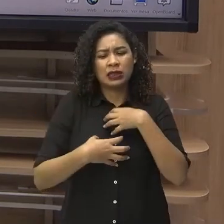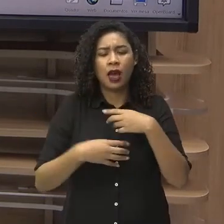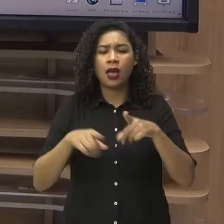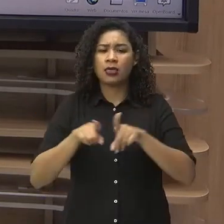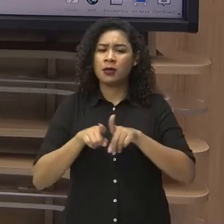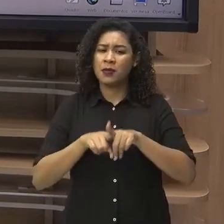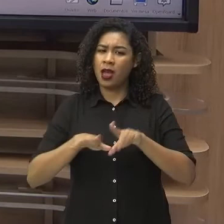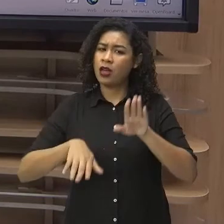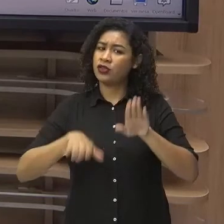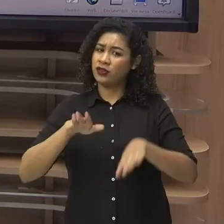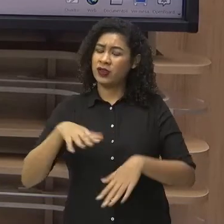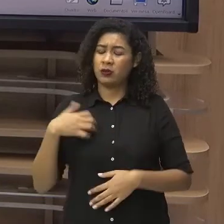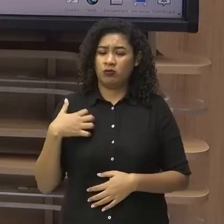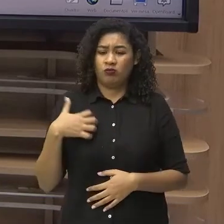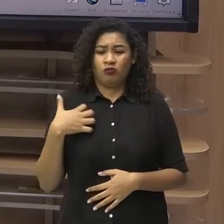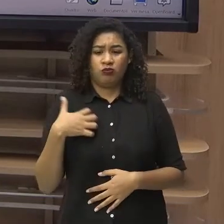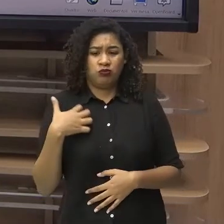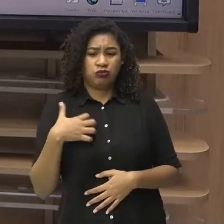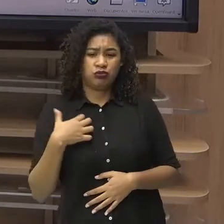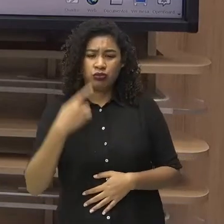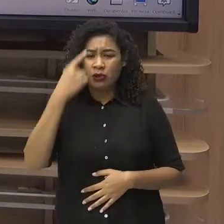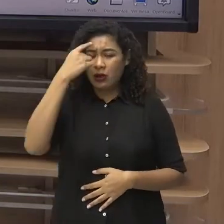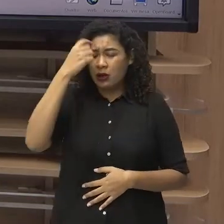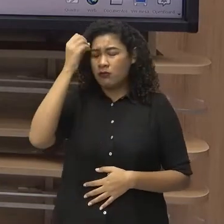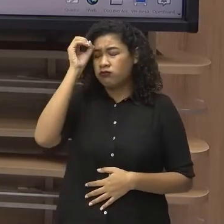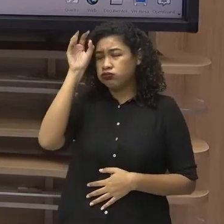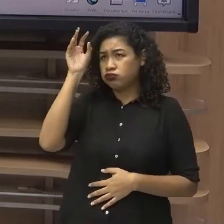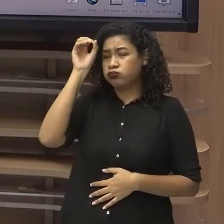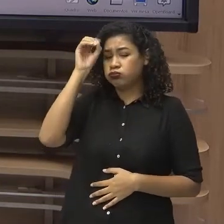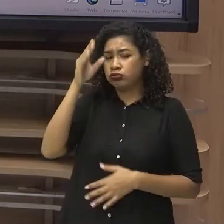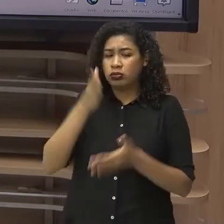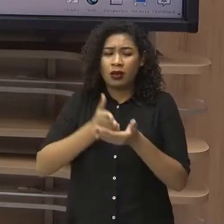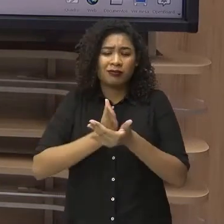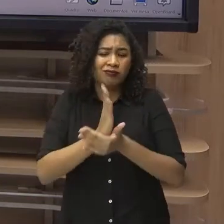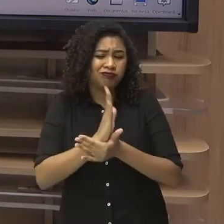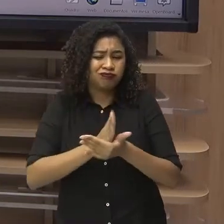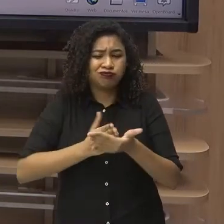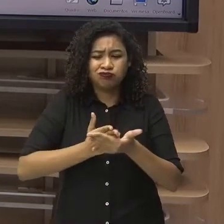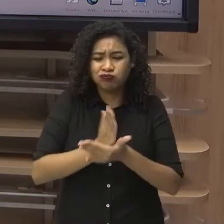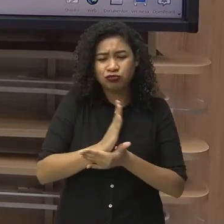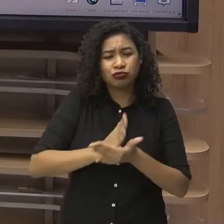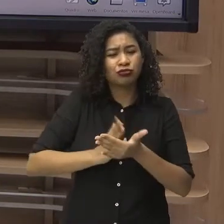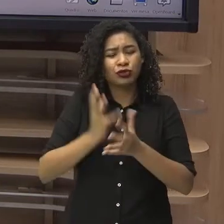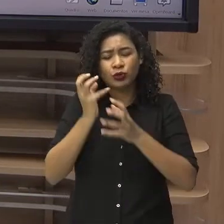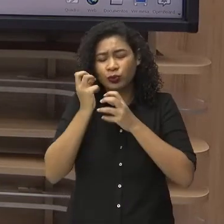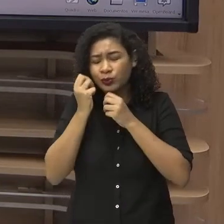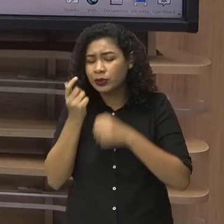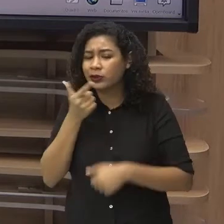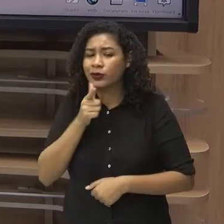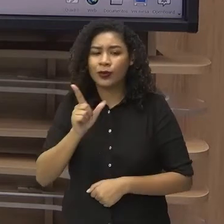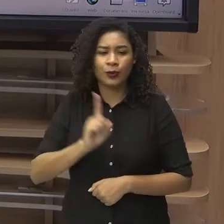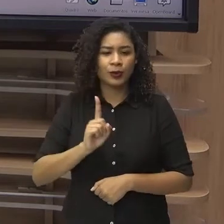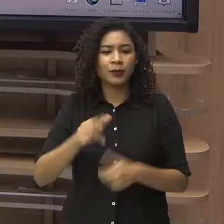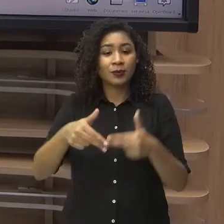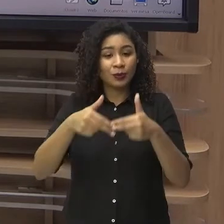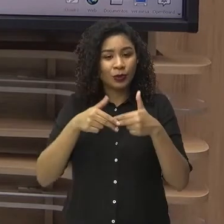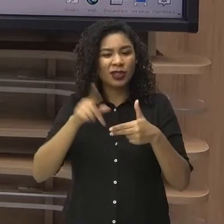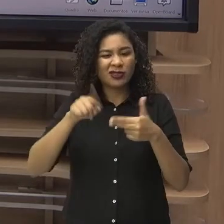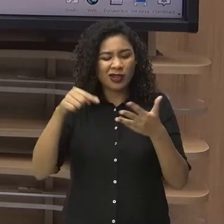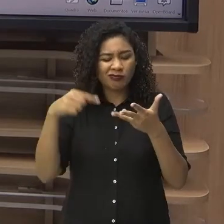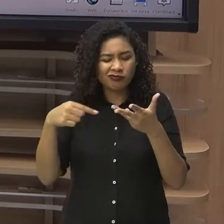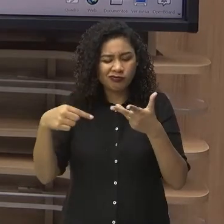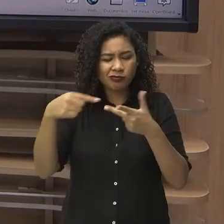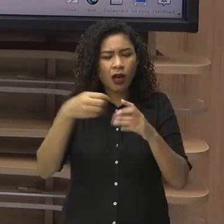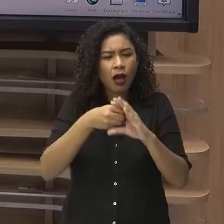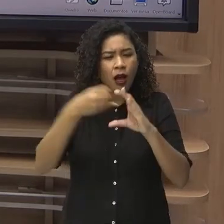estressada, por exemplo, por causa do calor, tem dor de cabeça, insônia, né? Então são alguns sintomas ali que são característicos desse